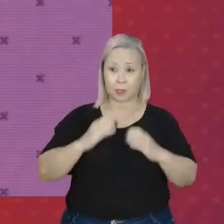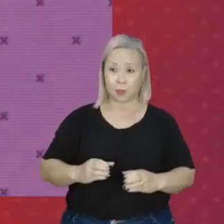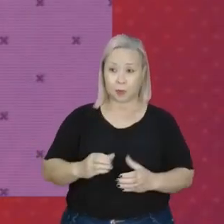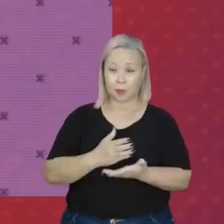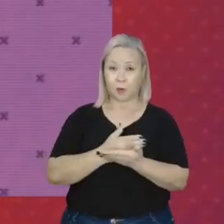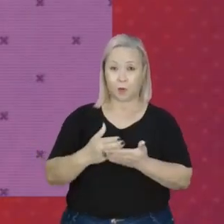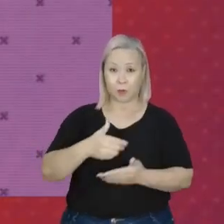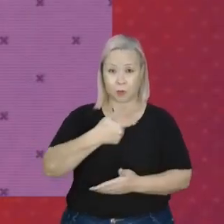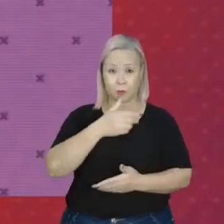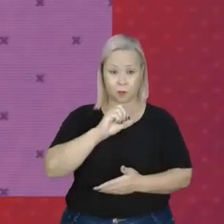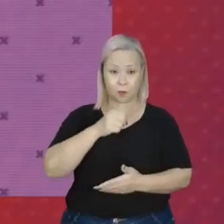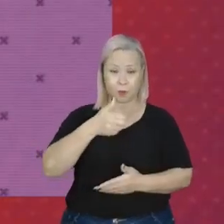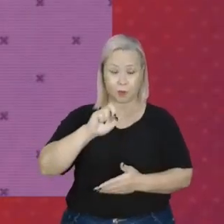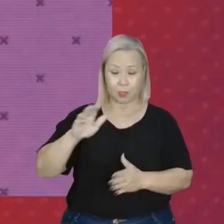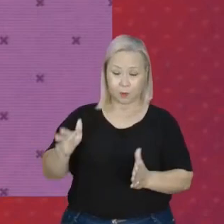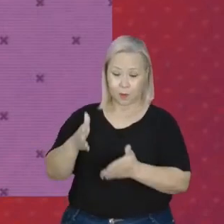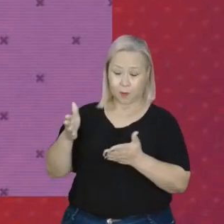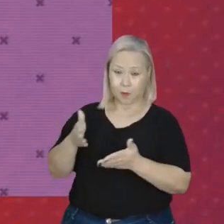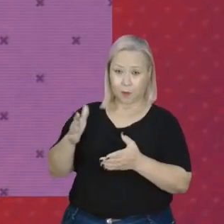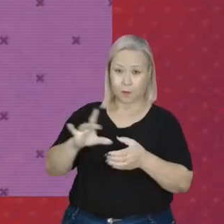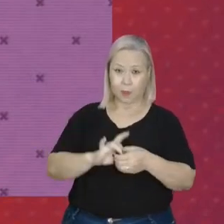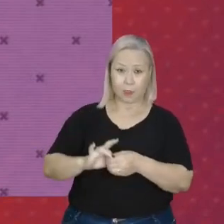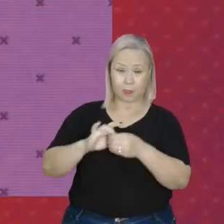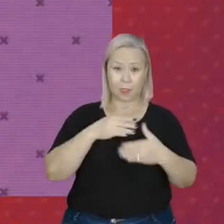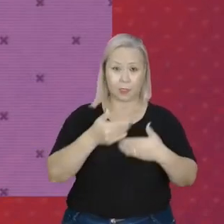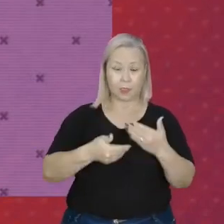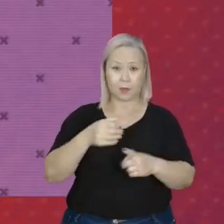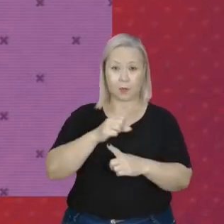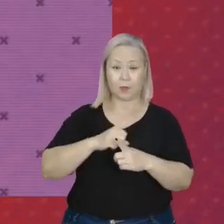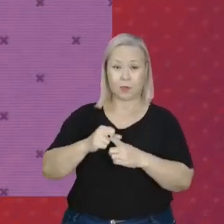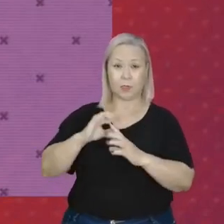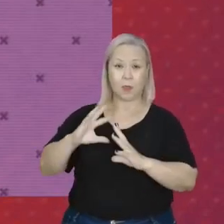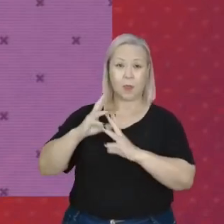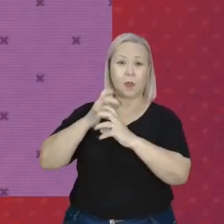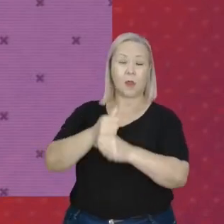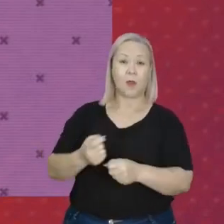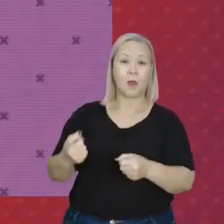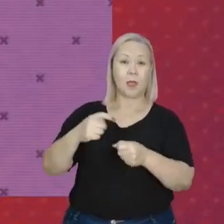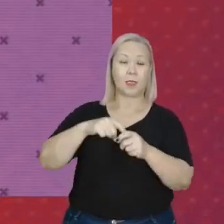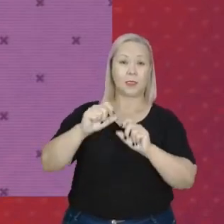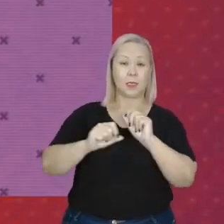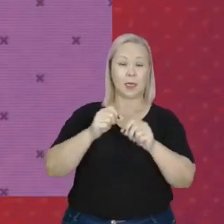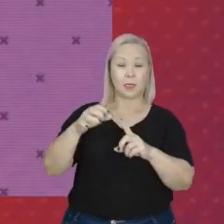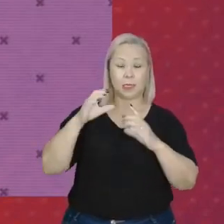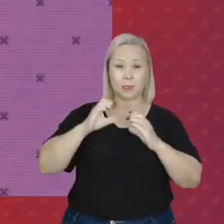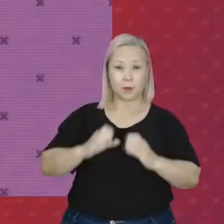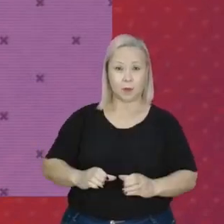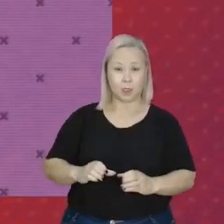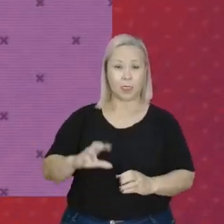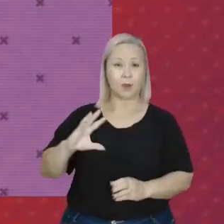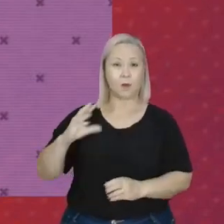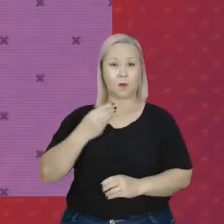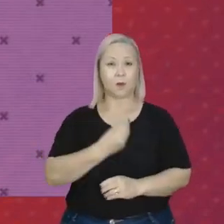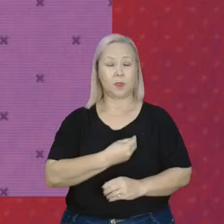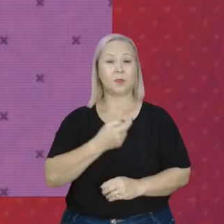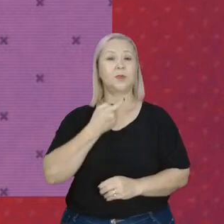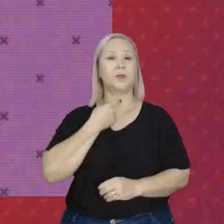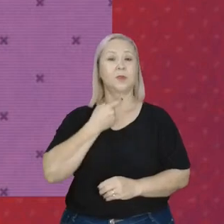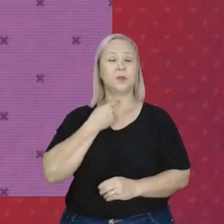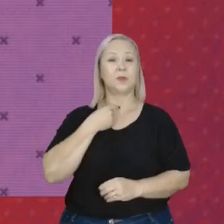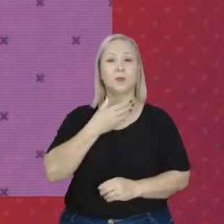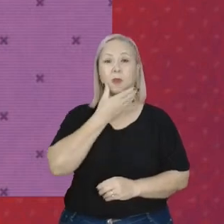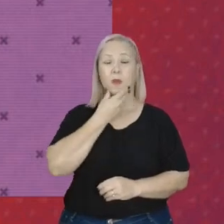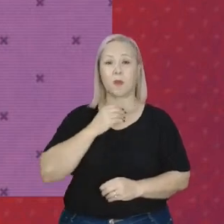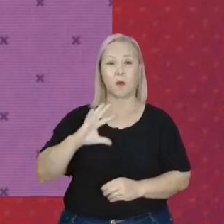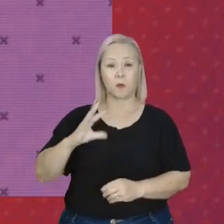2015 para promover a reintegração social e o resgate da cidadania para travestis, mulheres transexuais e homens